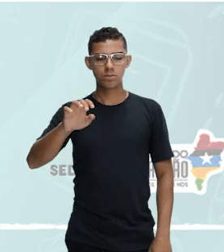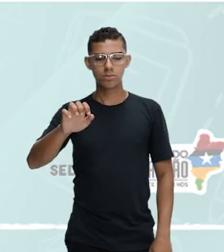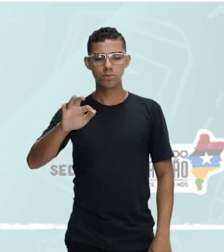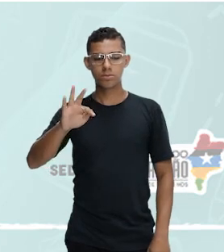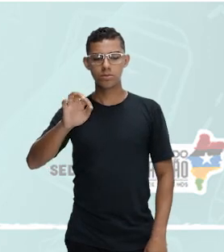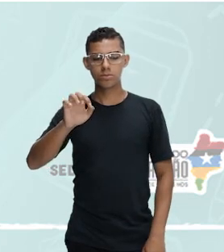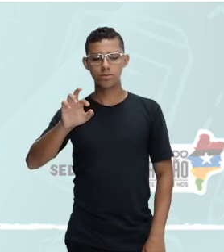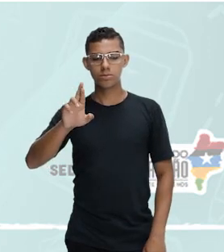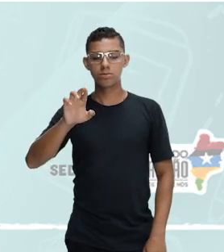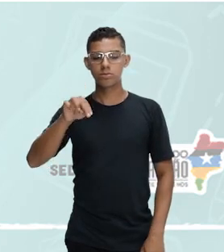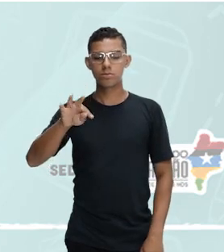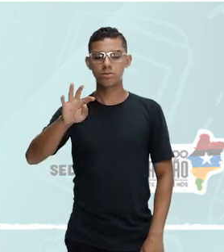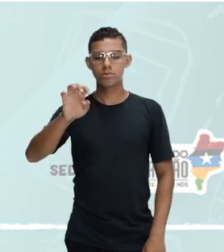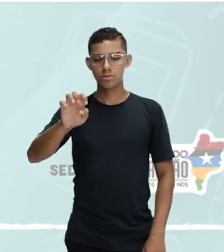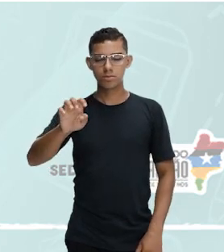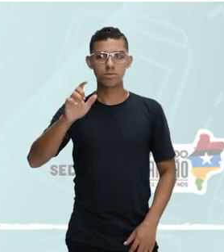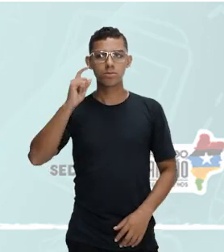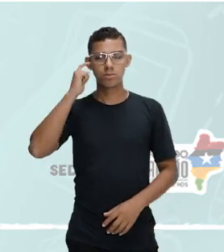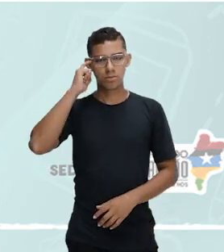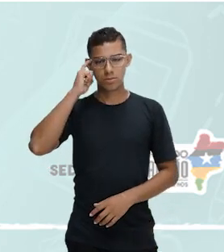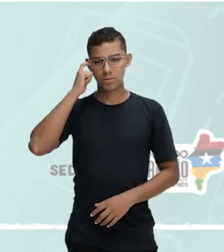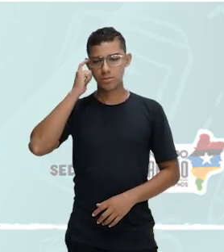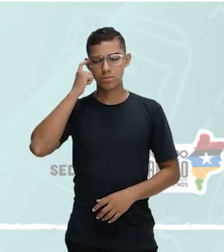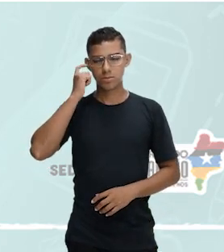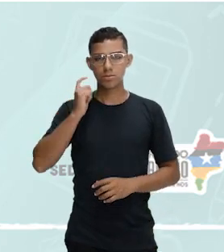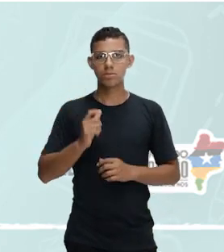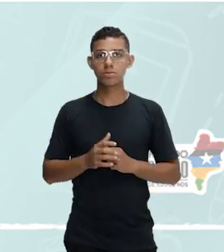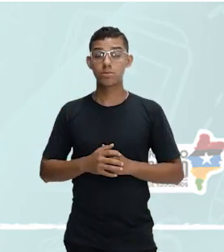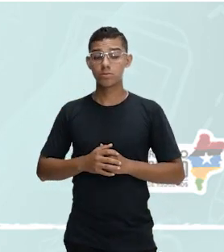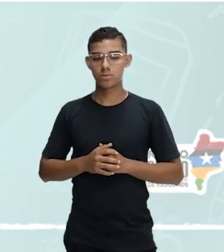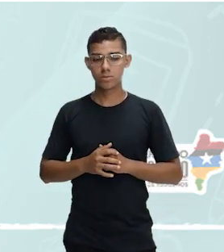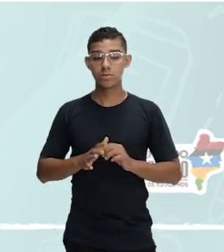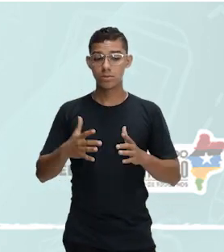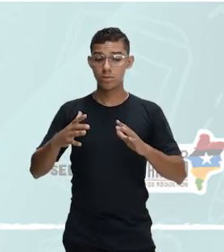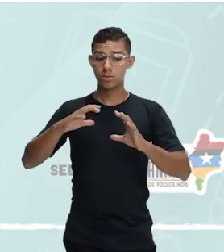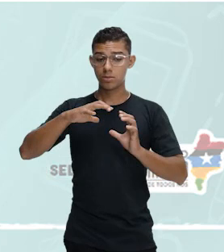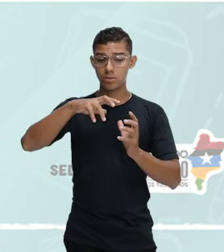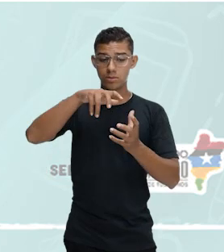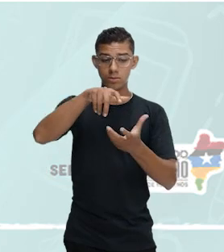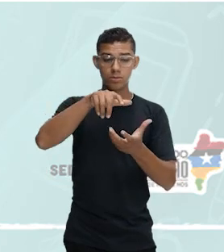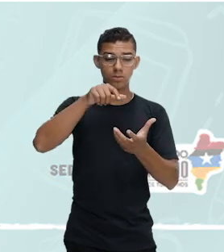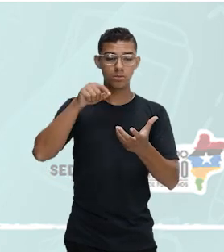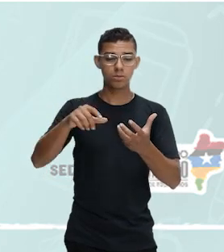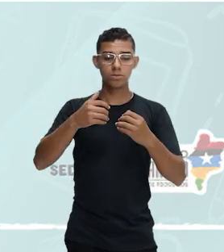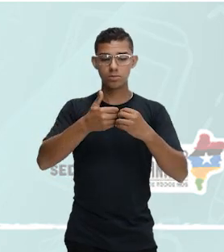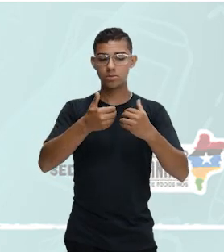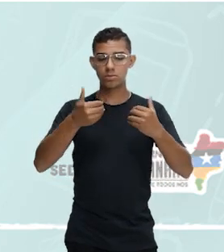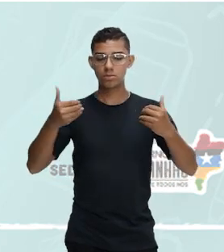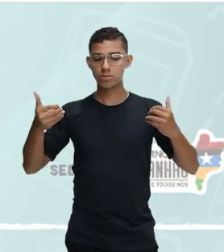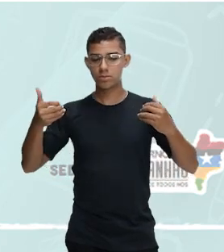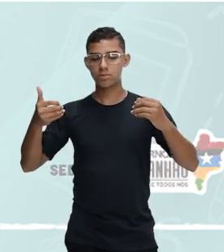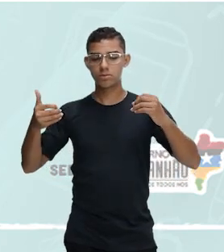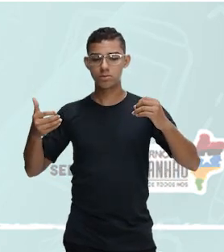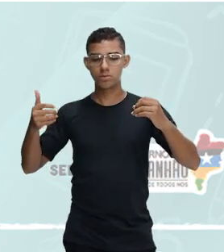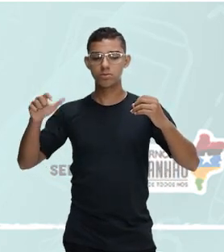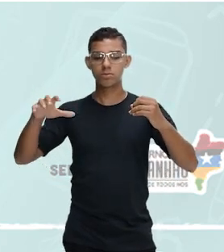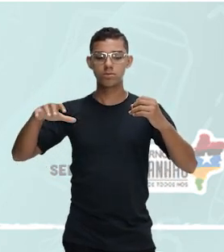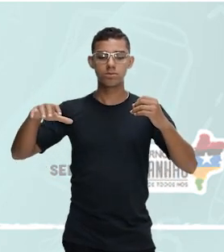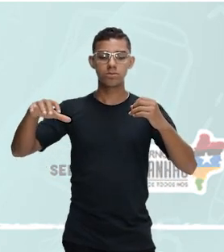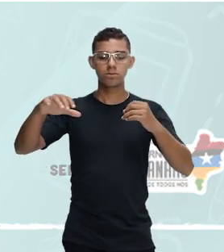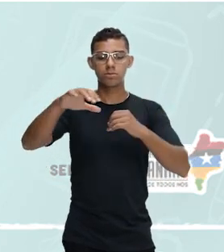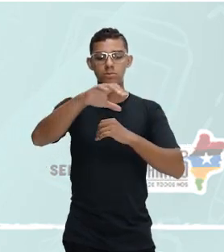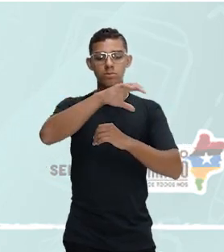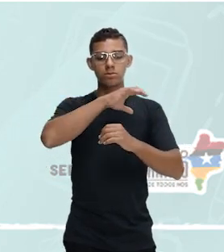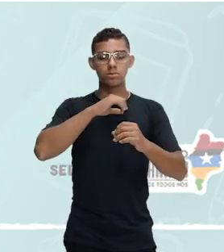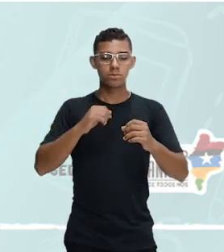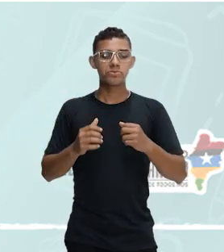o epiciclo é o menor e o deferente é o maior. Então a Terra fica numa posição um pouco afastada do centro,